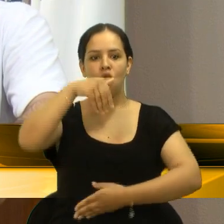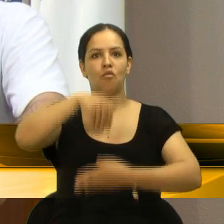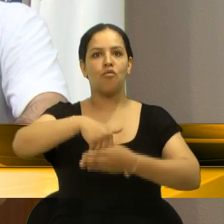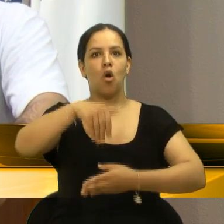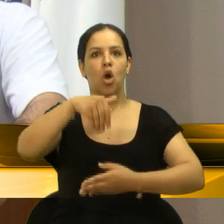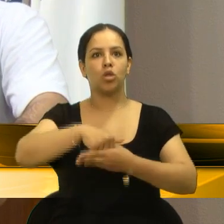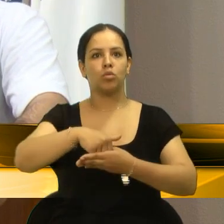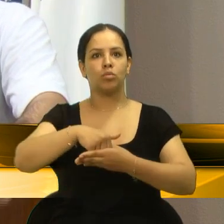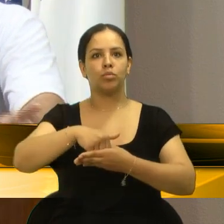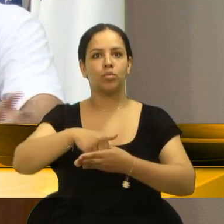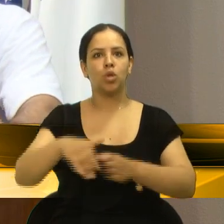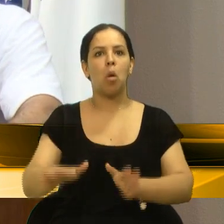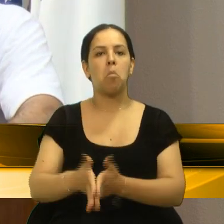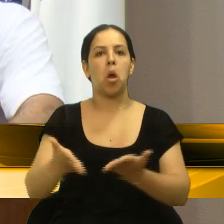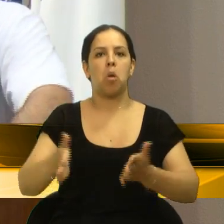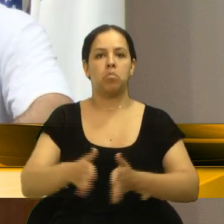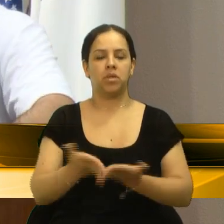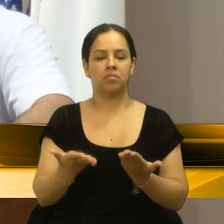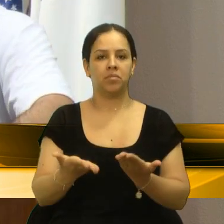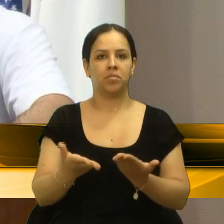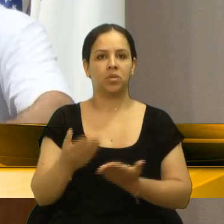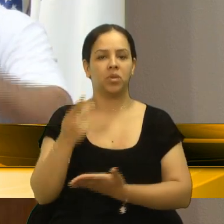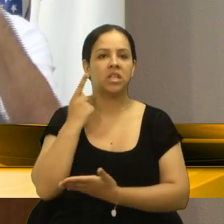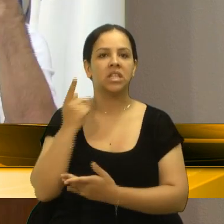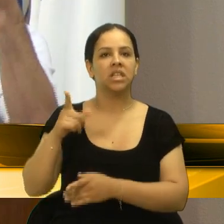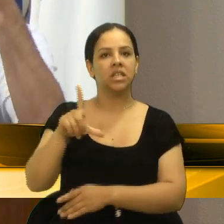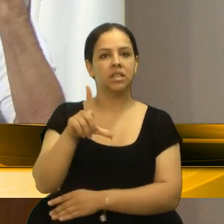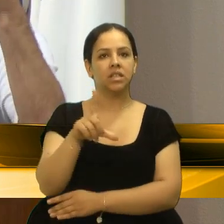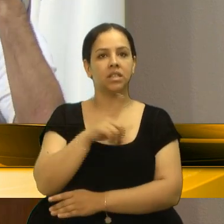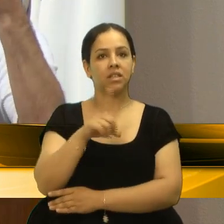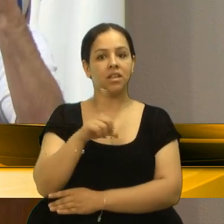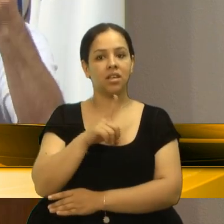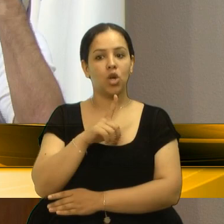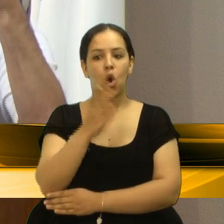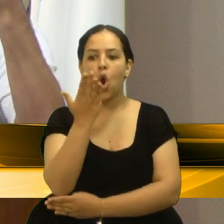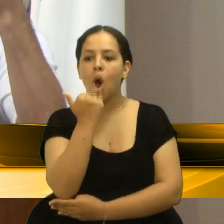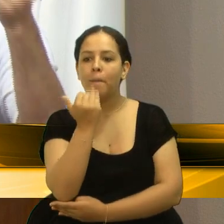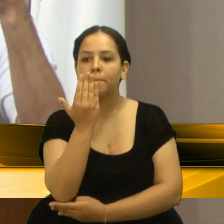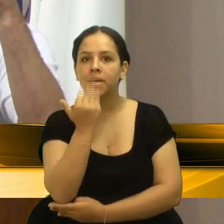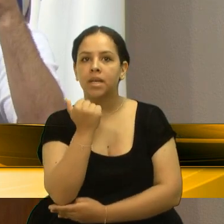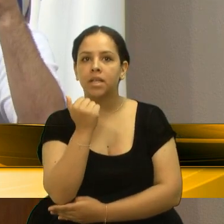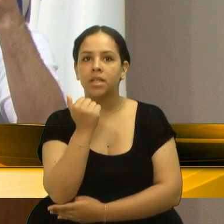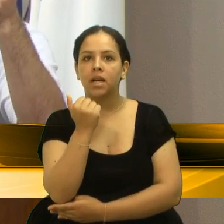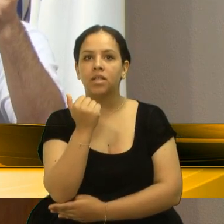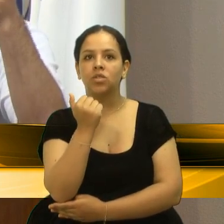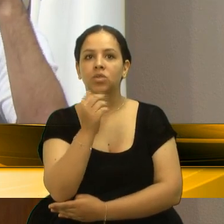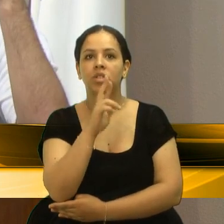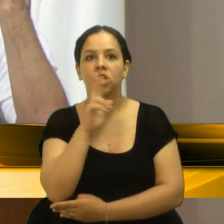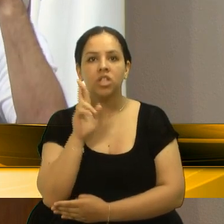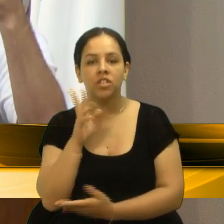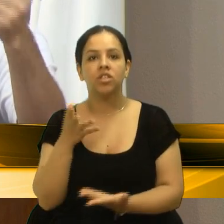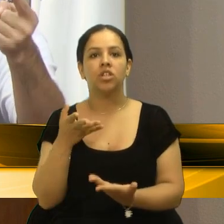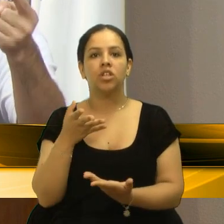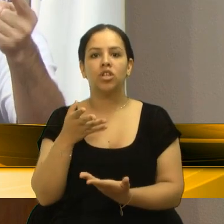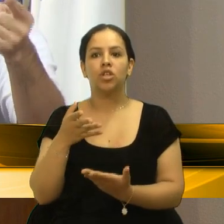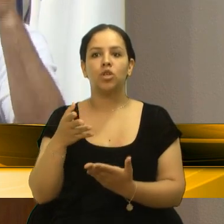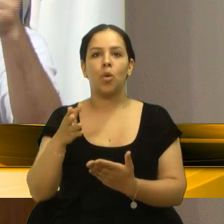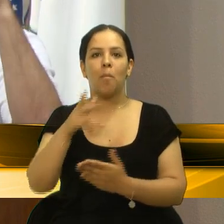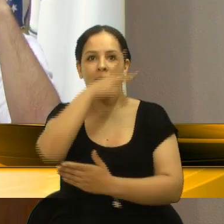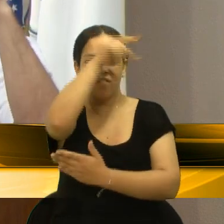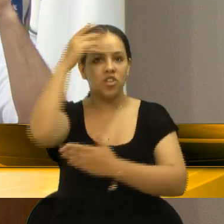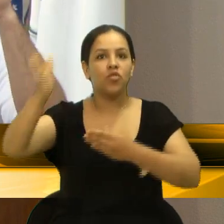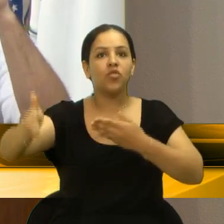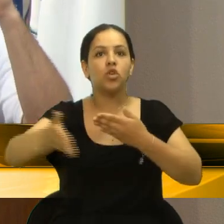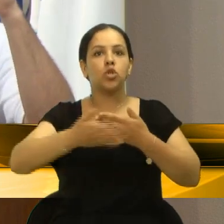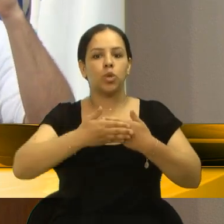pobres, procuradora, que tinham num prato de alimento nos restaurantes comunitários que o prefeito fechou e essas pessoas não têm